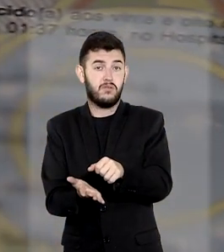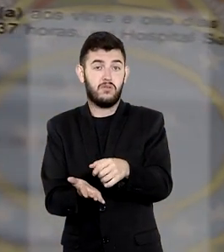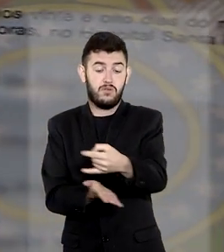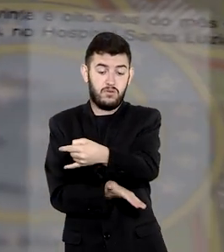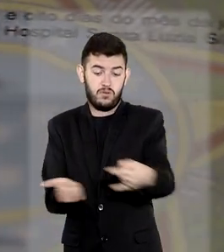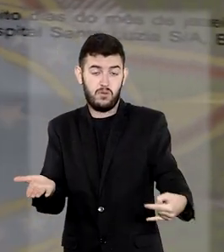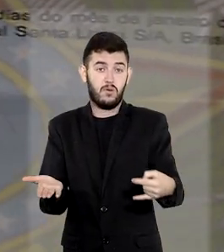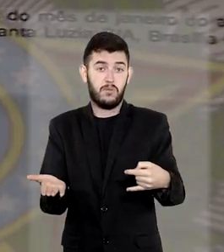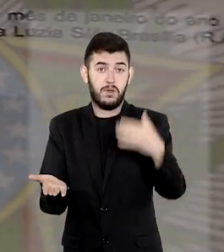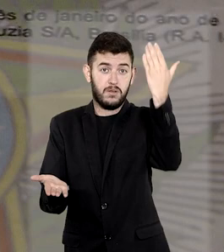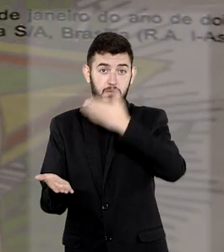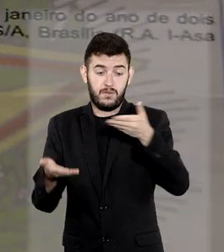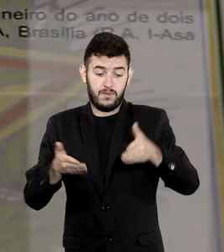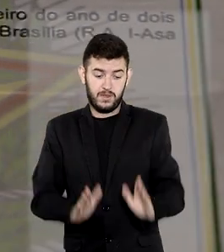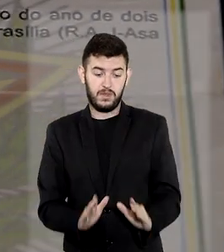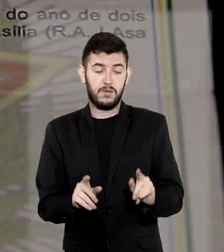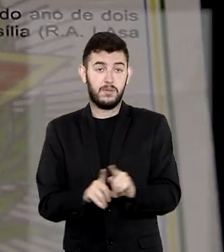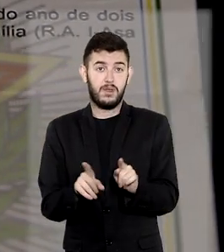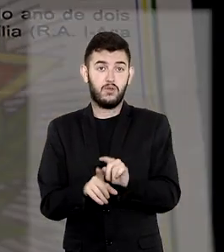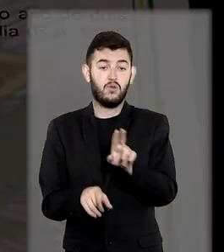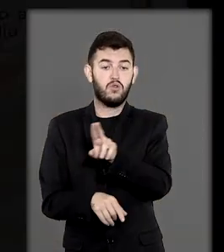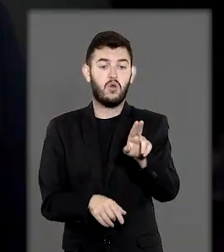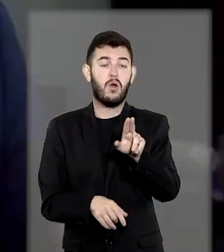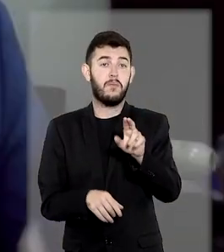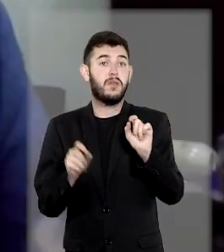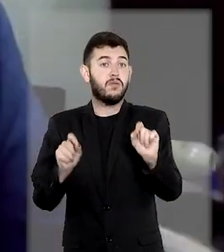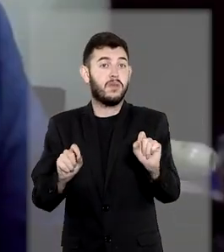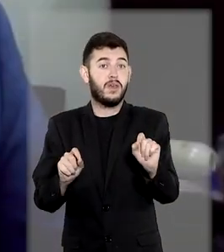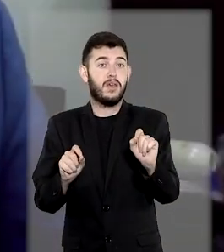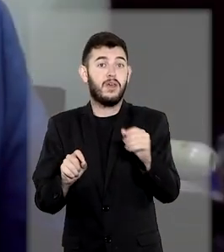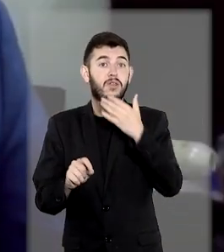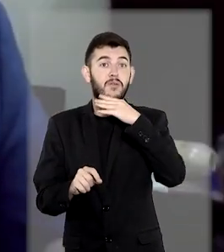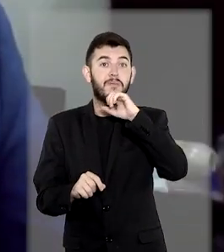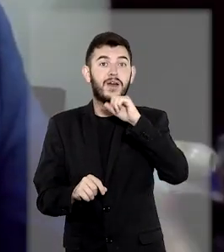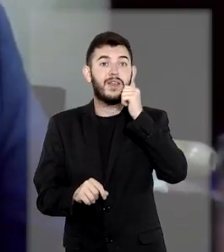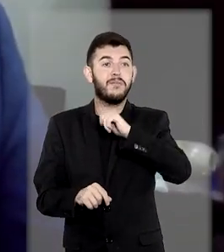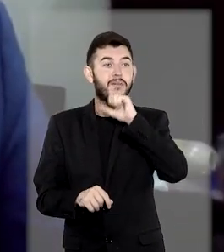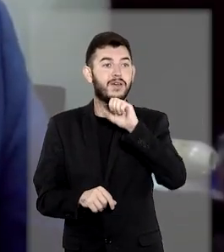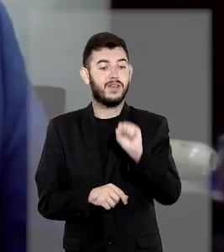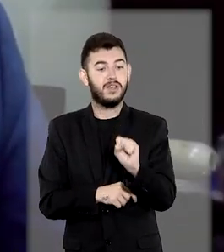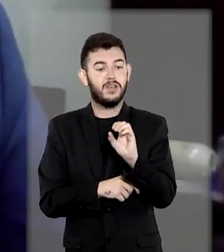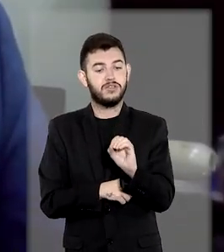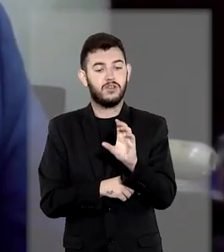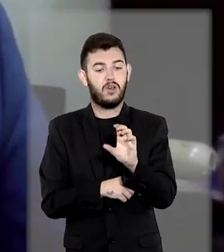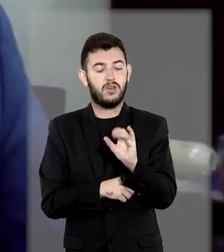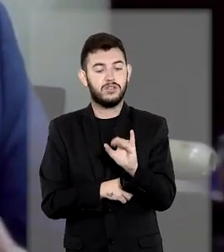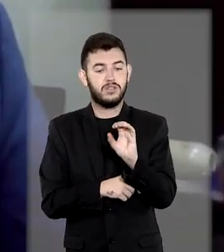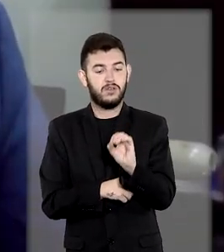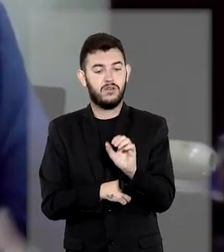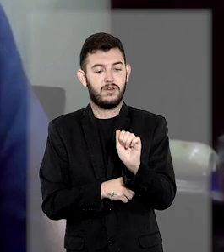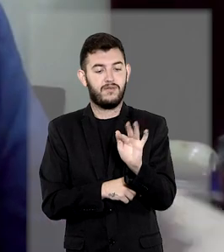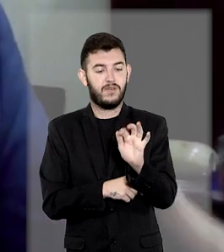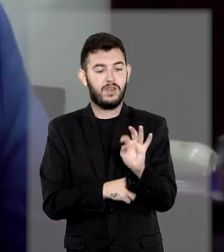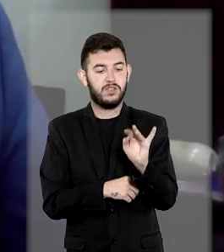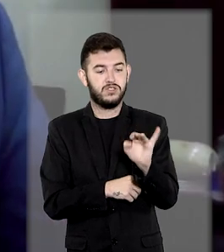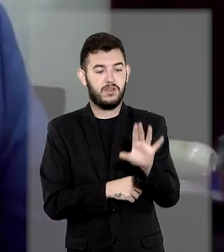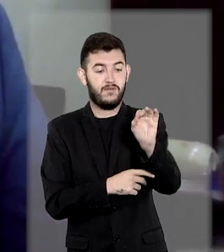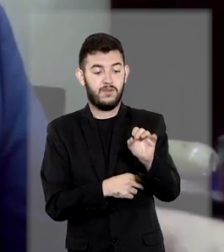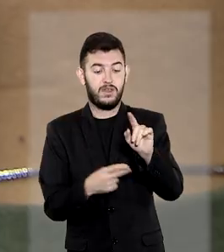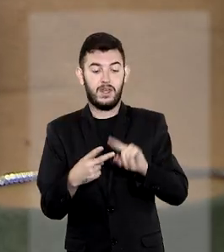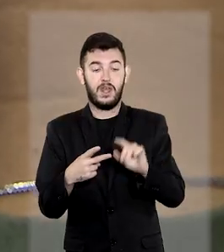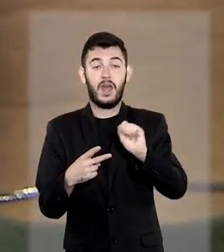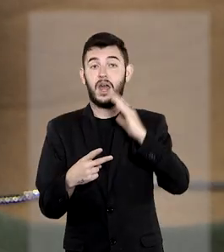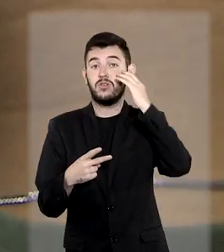nascimento o nome dos pais socioafetivos. Este advogado explica que outra situação é a adoção por